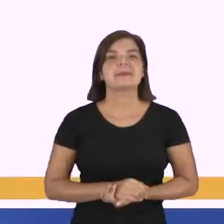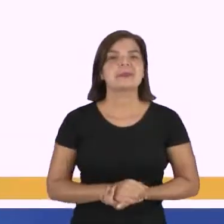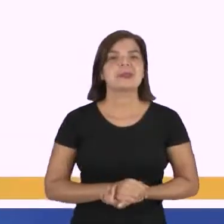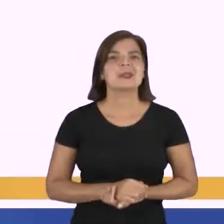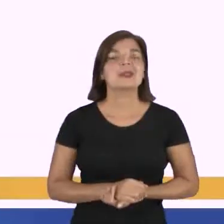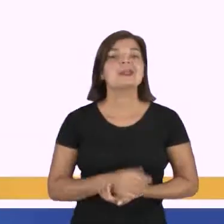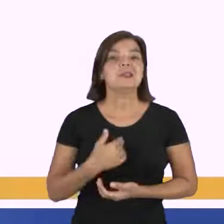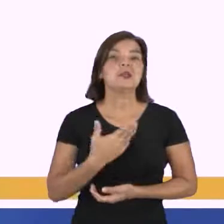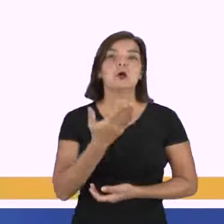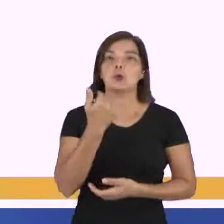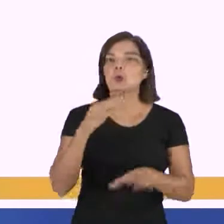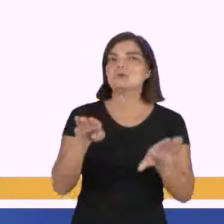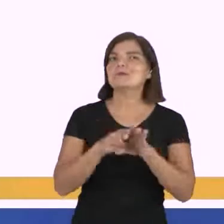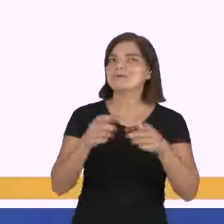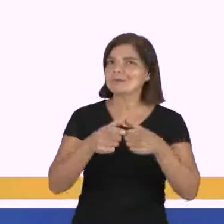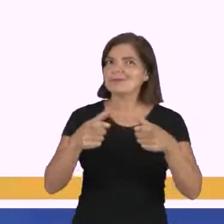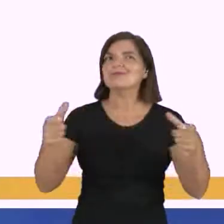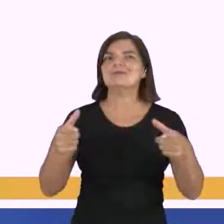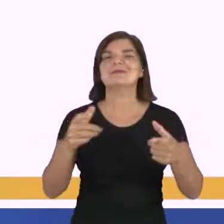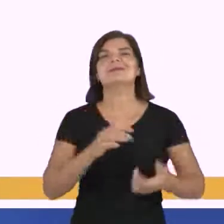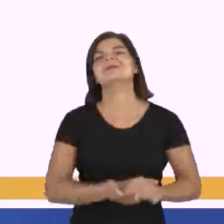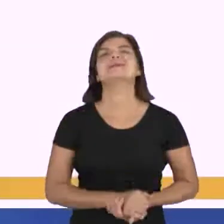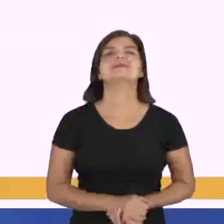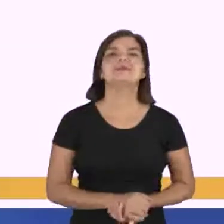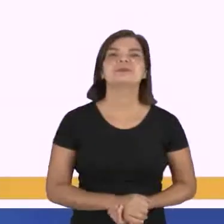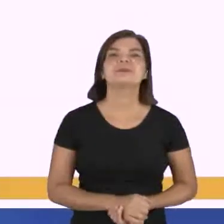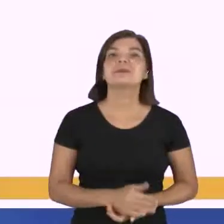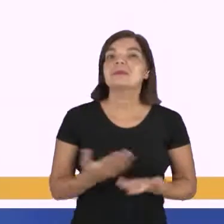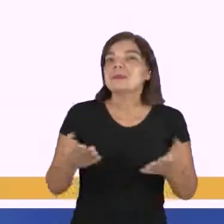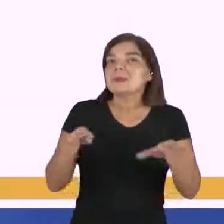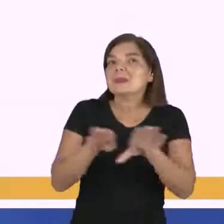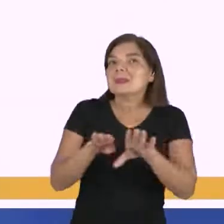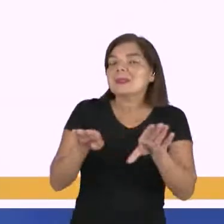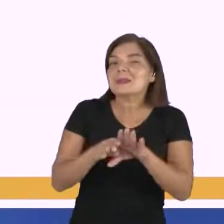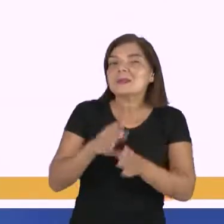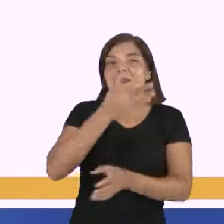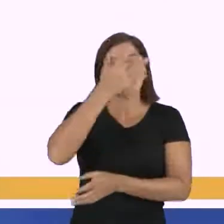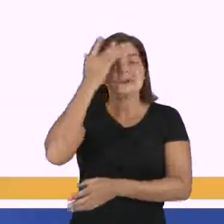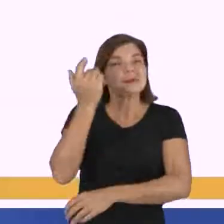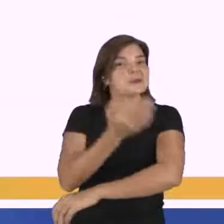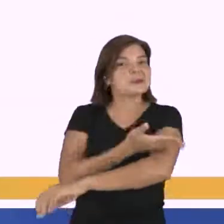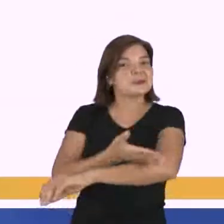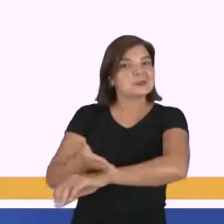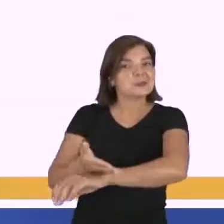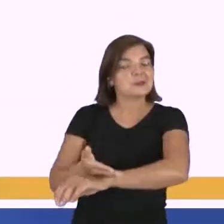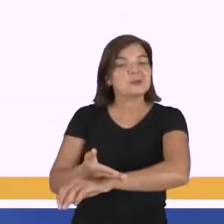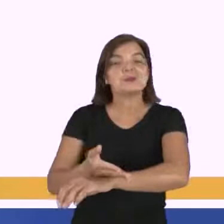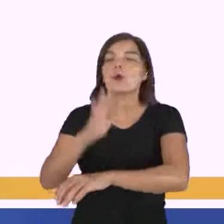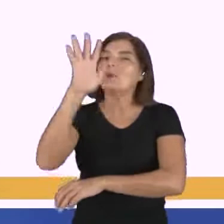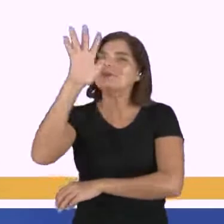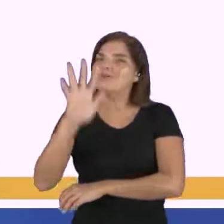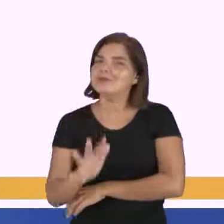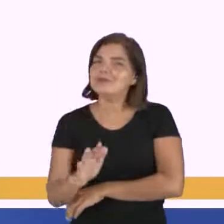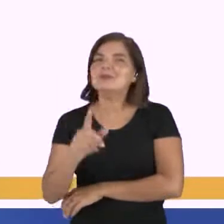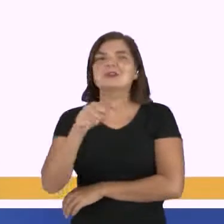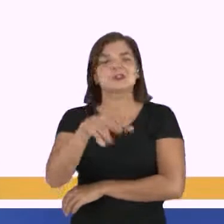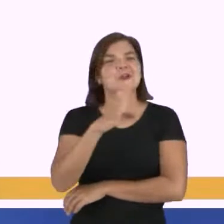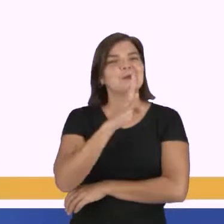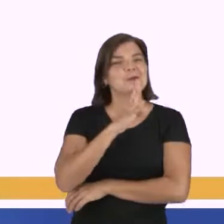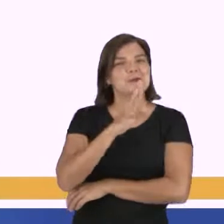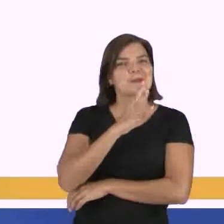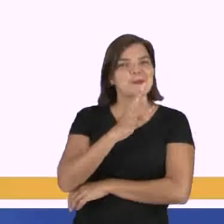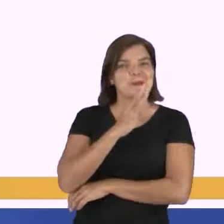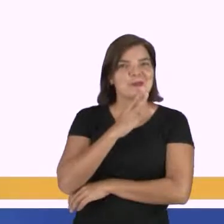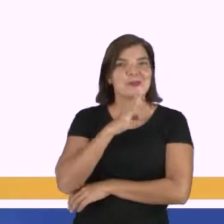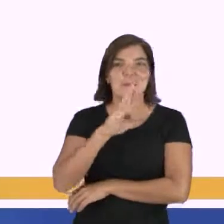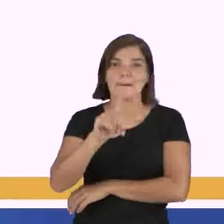E o consumo do peru aumenta nesse dia do ano. E também, pessoal, o tradicional dia da promoção, que a gente também já está conhecendo no Brasil,